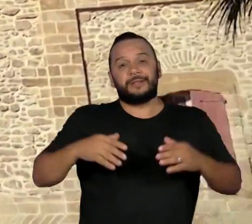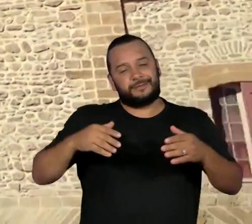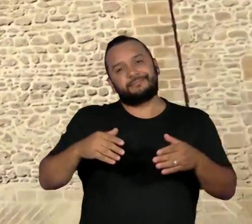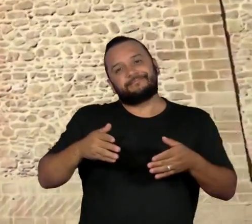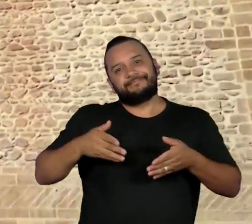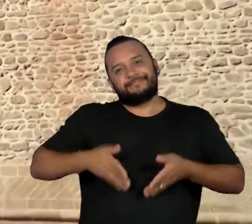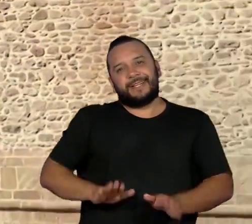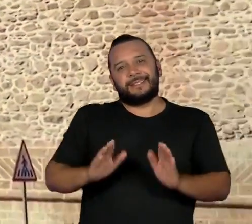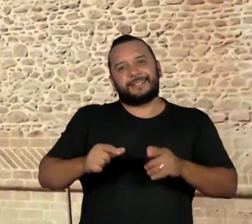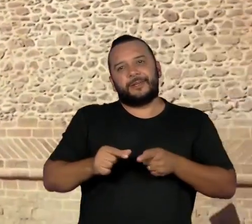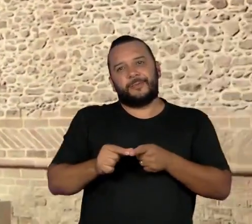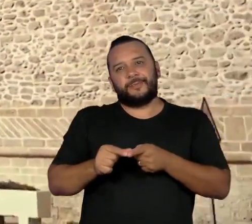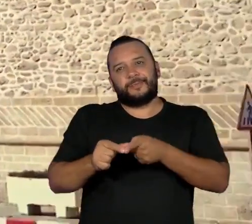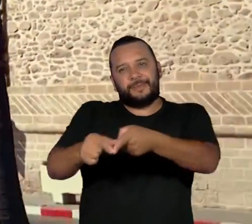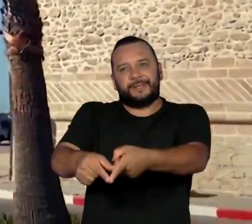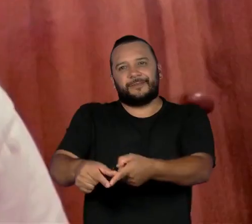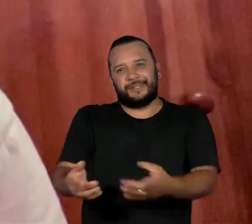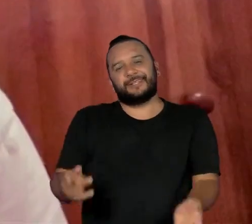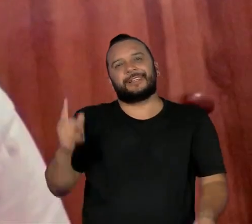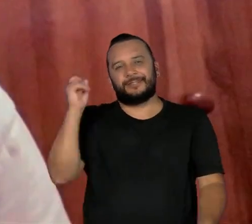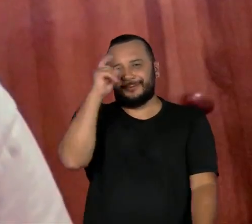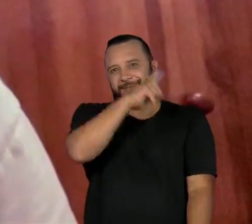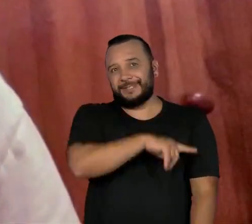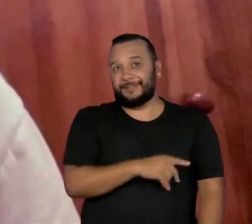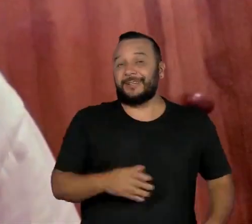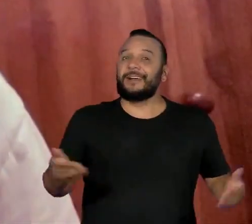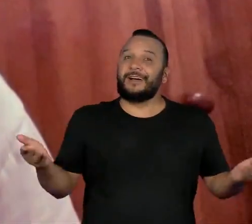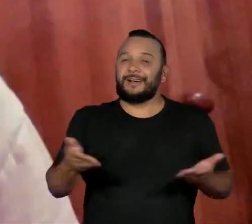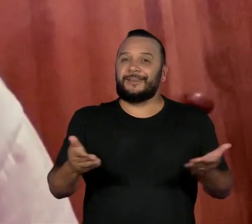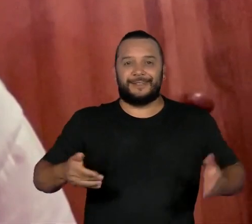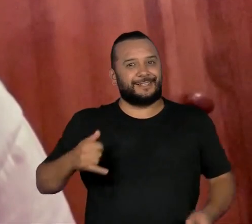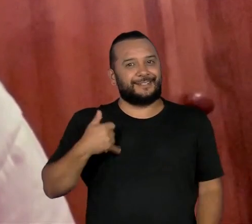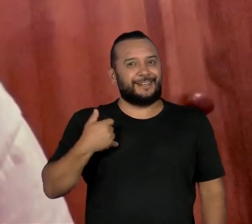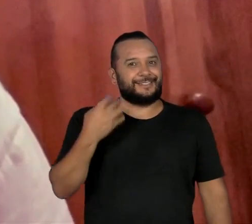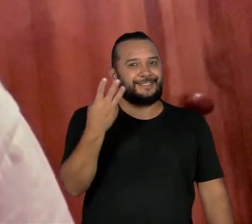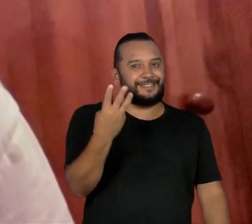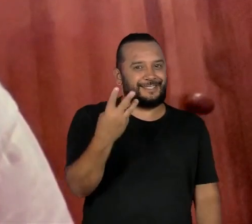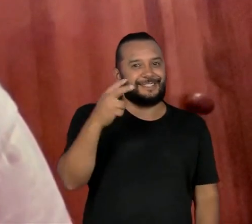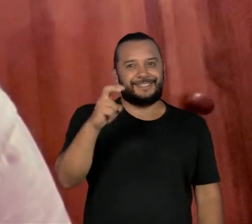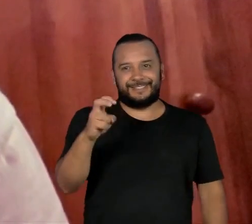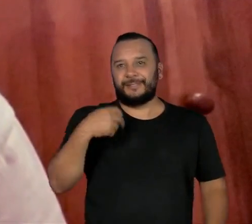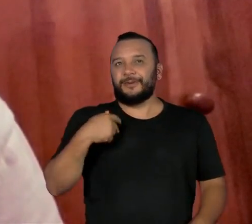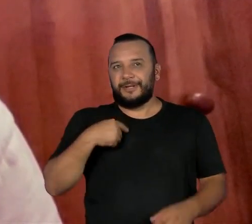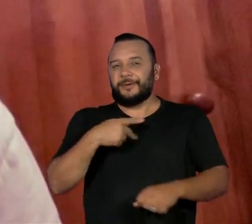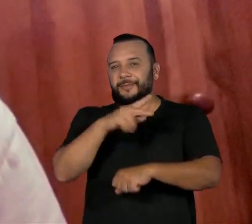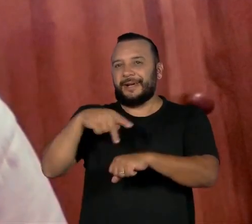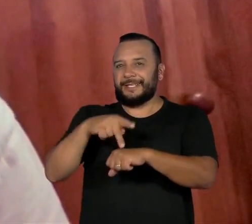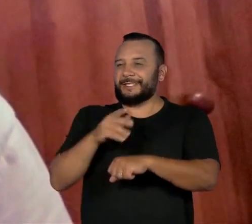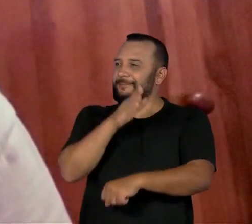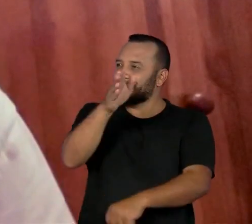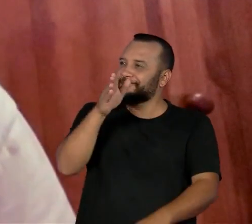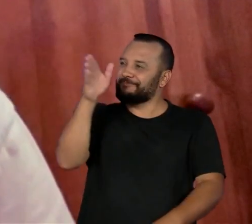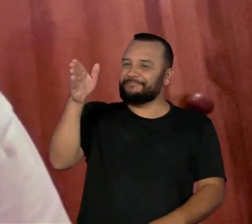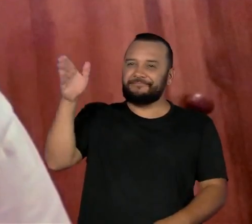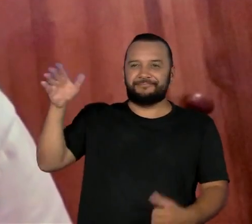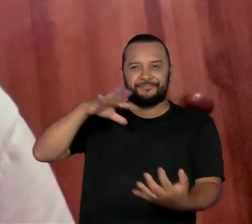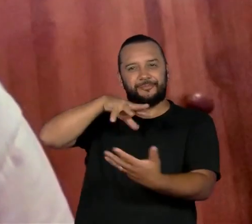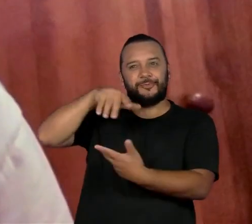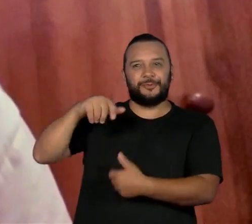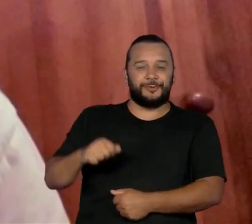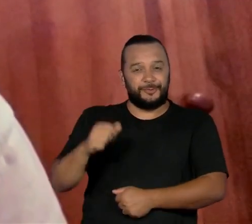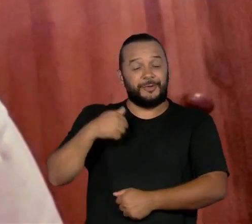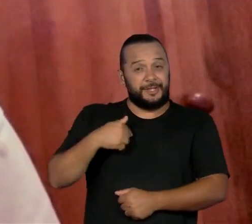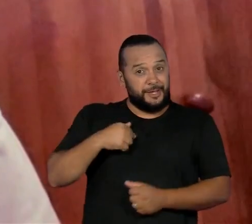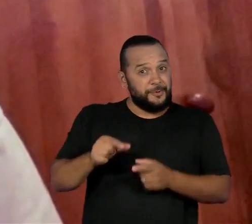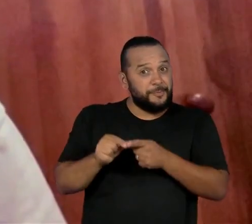periferia, é algo um pouco distante, né? E agora, aos 35 anos, eu tô zerando todos os países do mundo. Então, quando a gente fala de sonho, mesmo vindo da